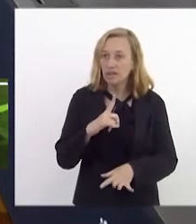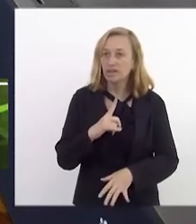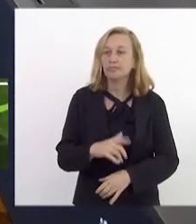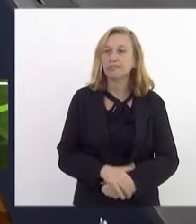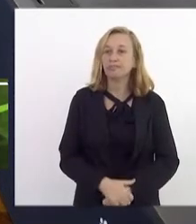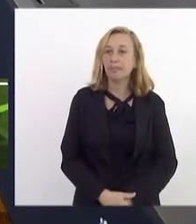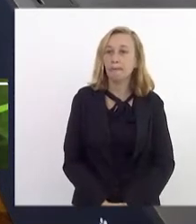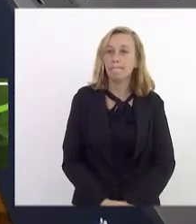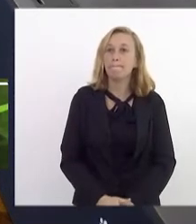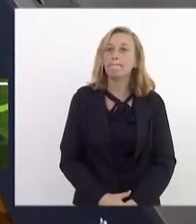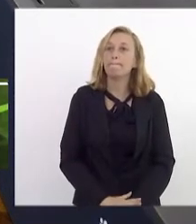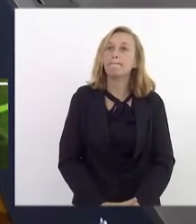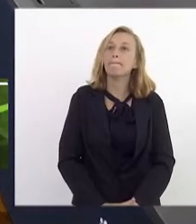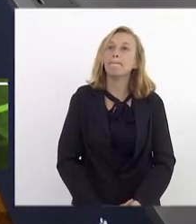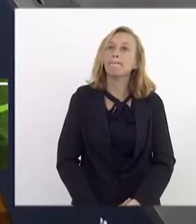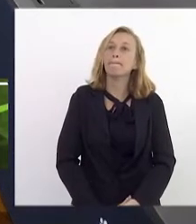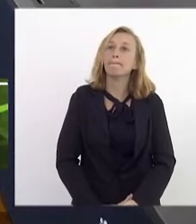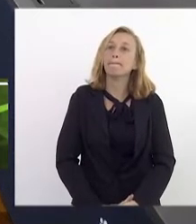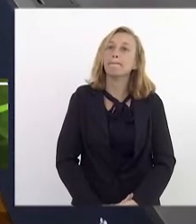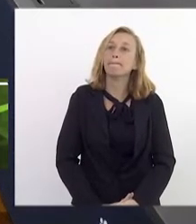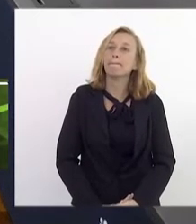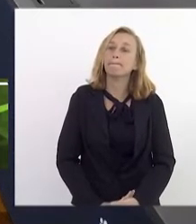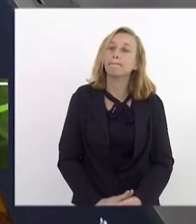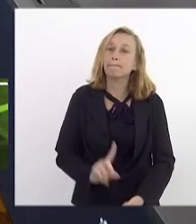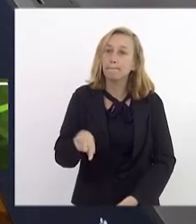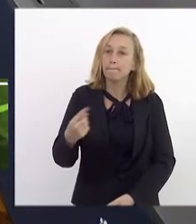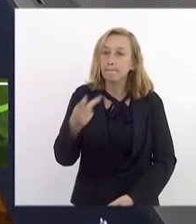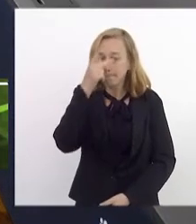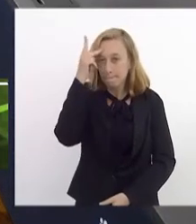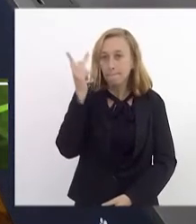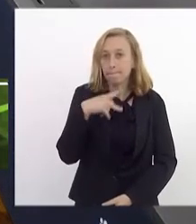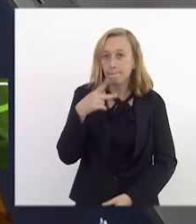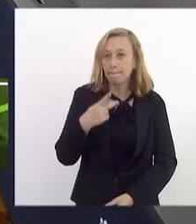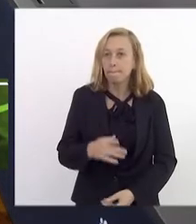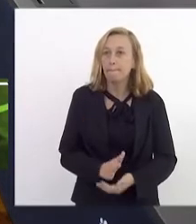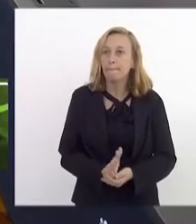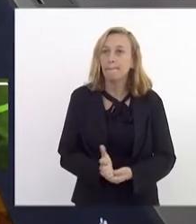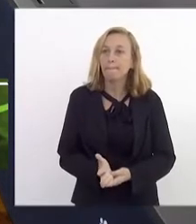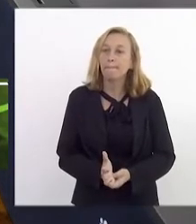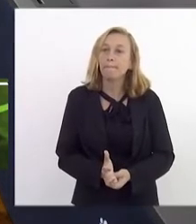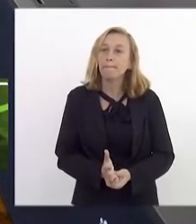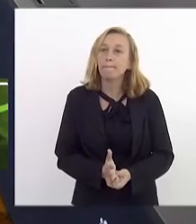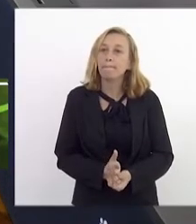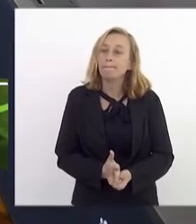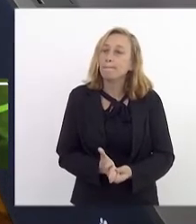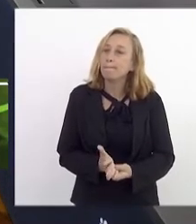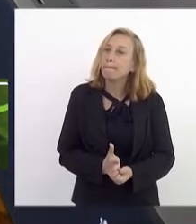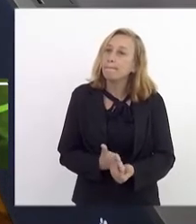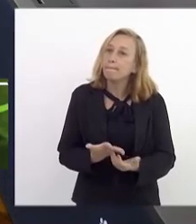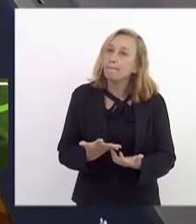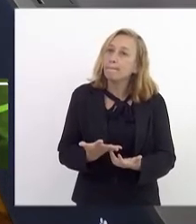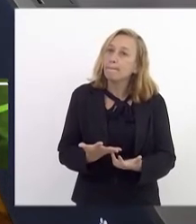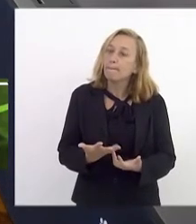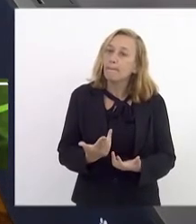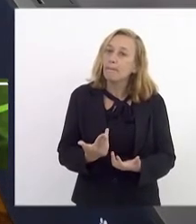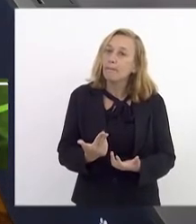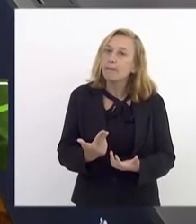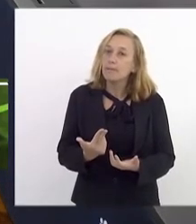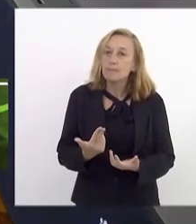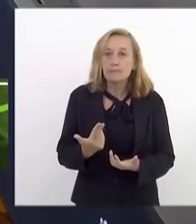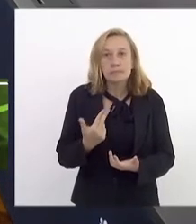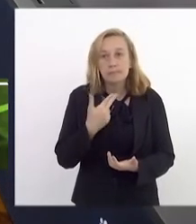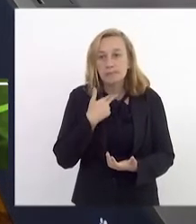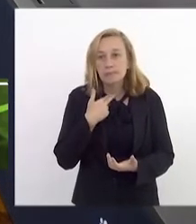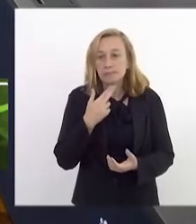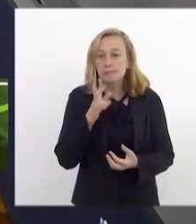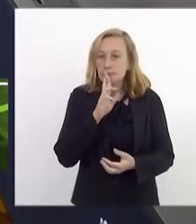audiência pública. Tem outras pessoas ainda para falar. Tá bom. E aquilo que os senhores não quiserem responder, não tiverem condições